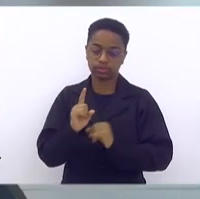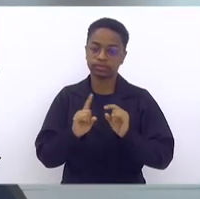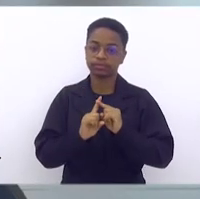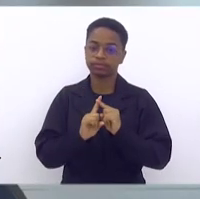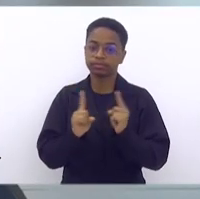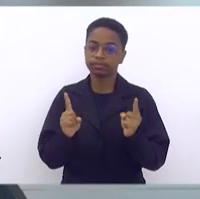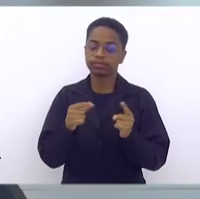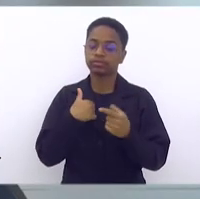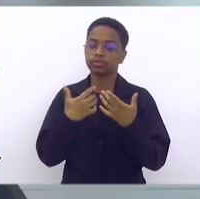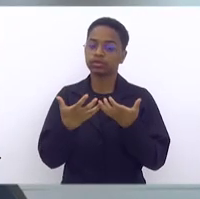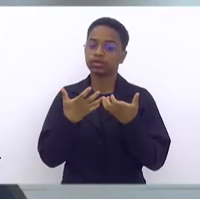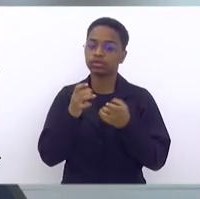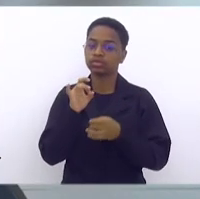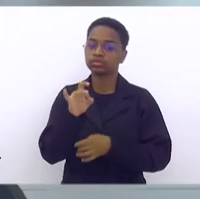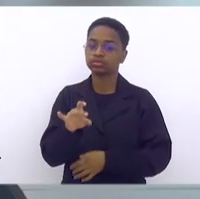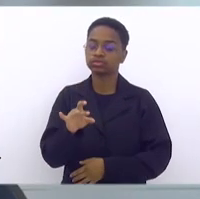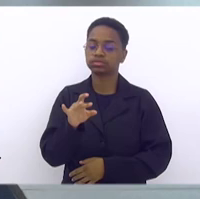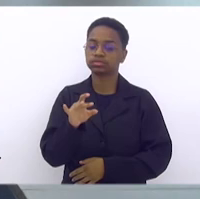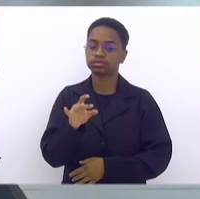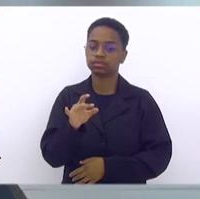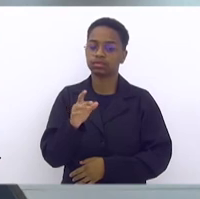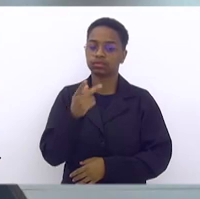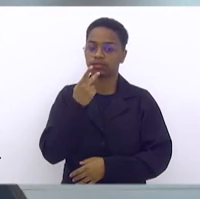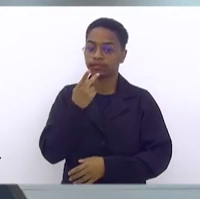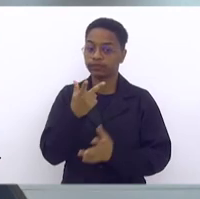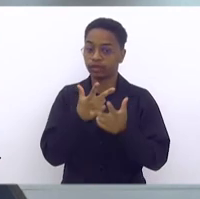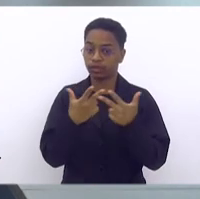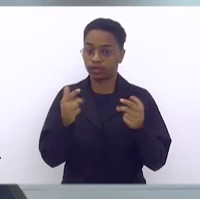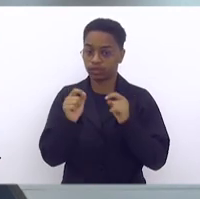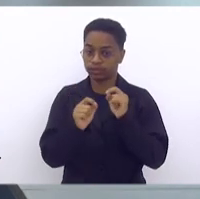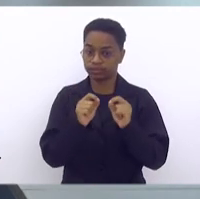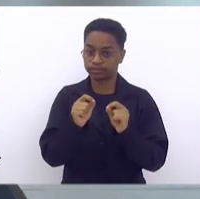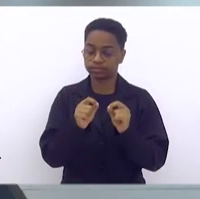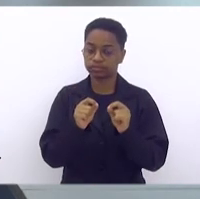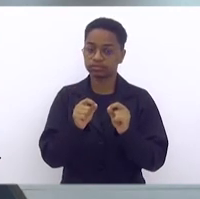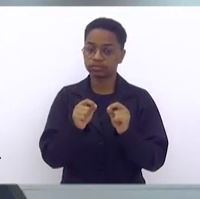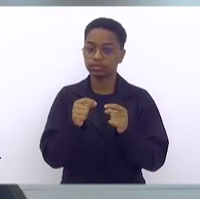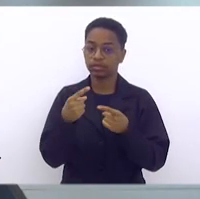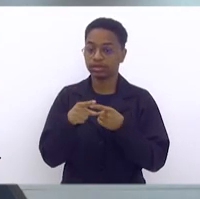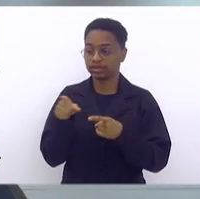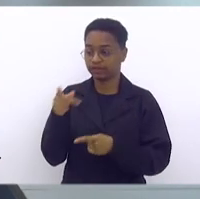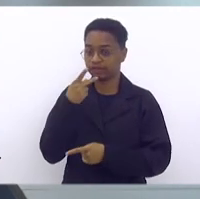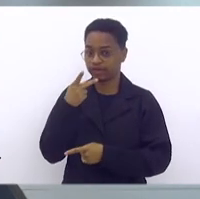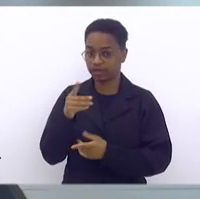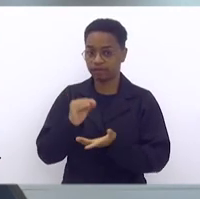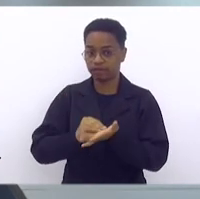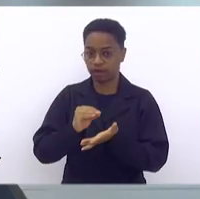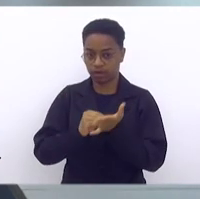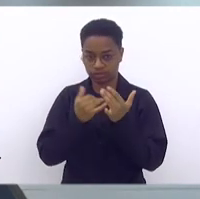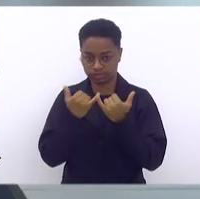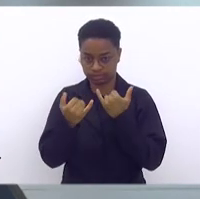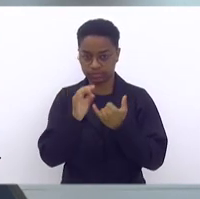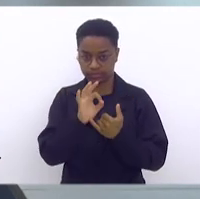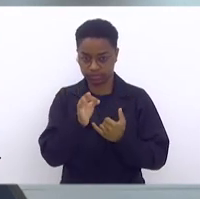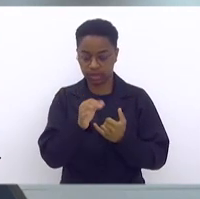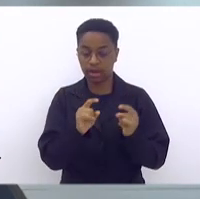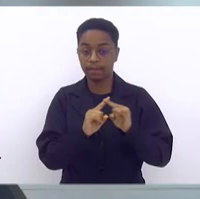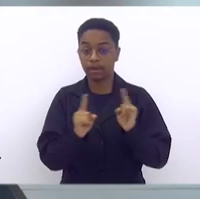só fazer uma observação aqui. Com base, ainda que o senhor fale da carência de dados, né?